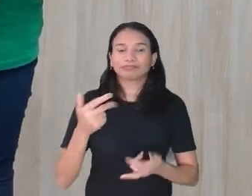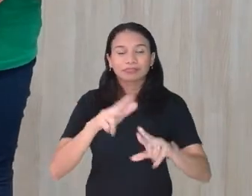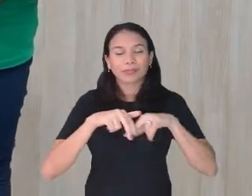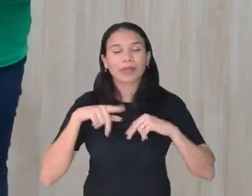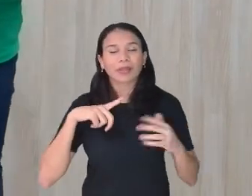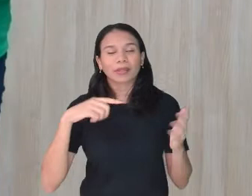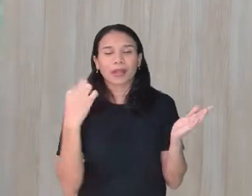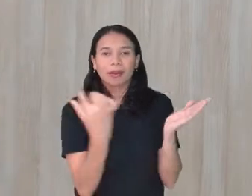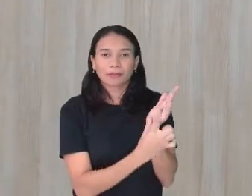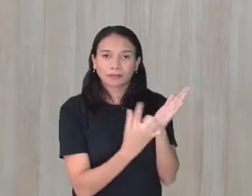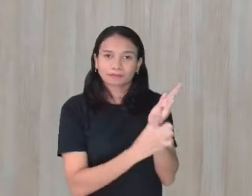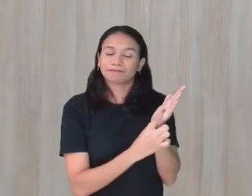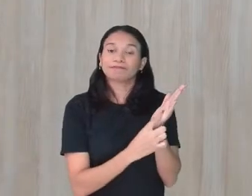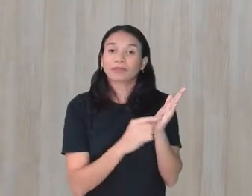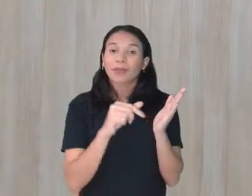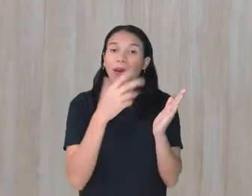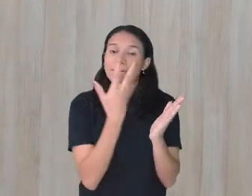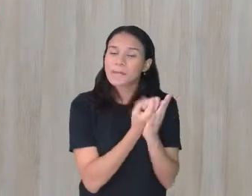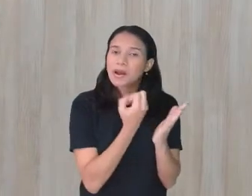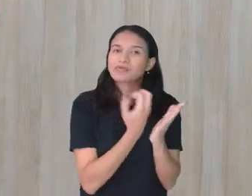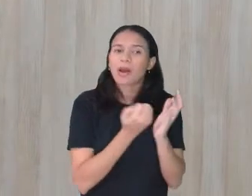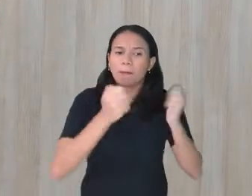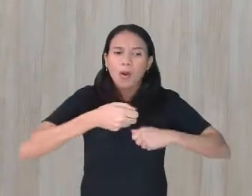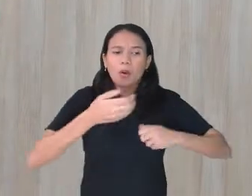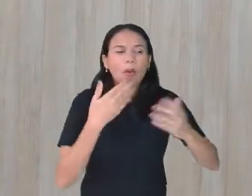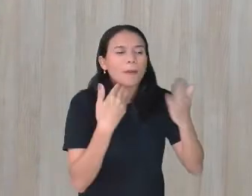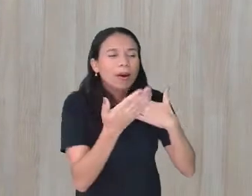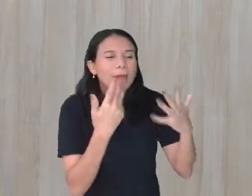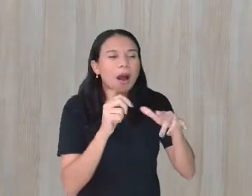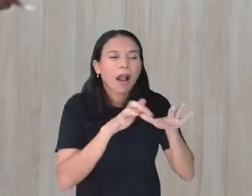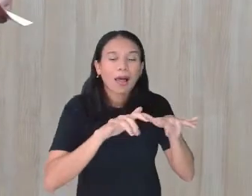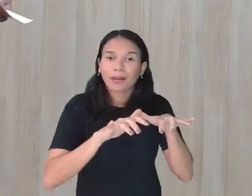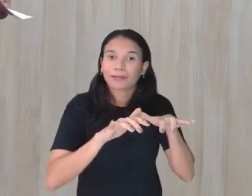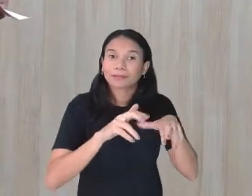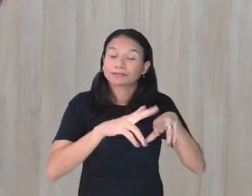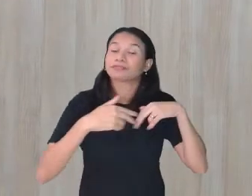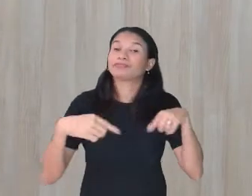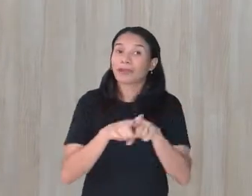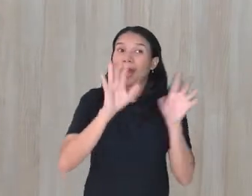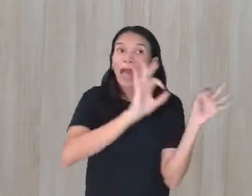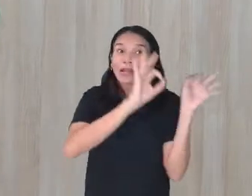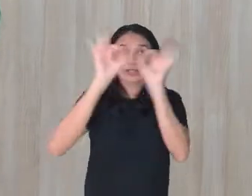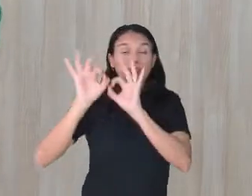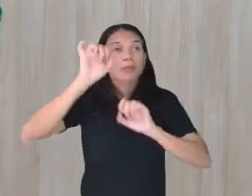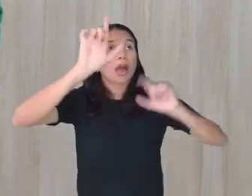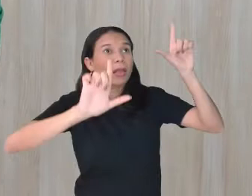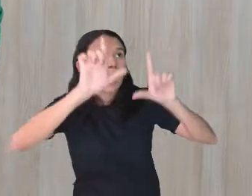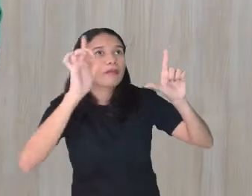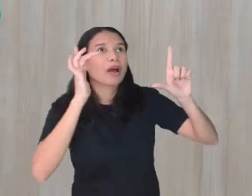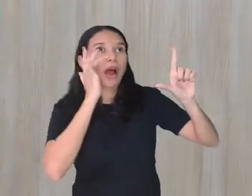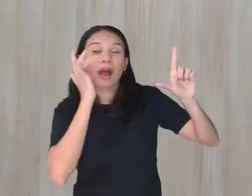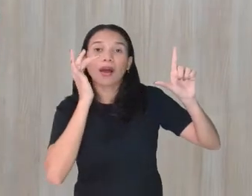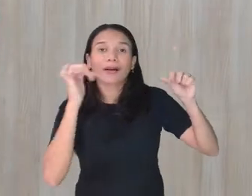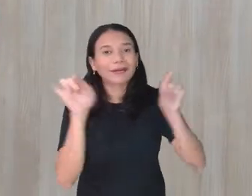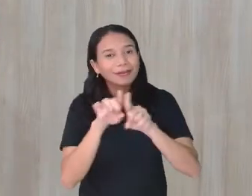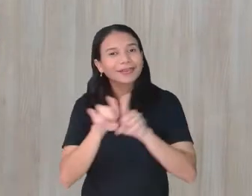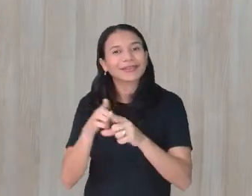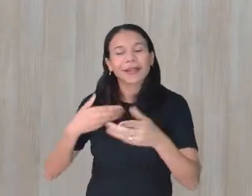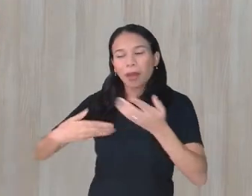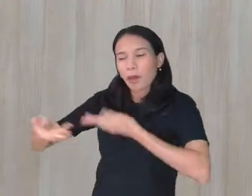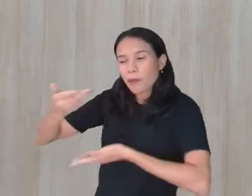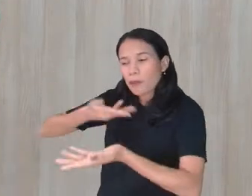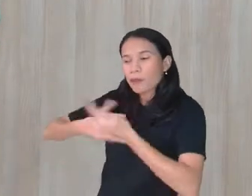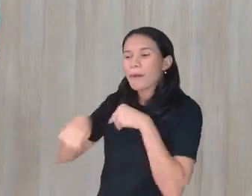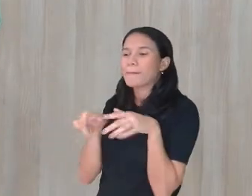o aplicativo e poderão conversar conosco. Além de estar vendo pela TV, vocês vão poder também estar falando